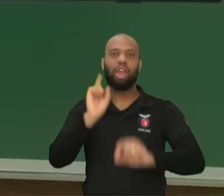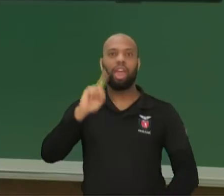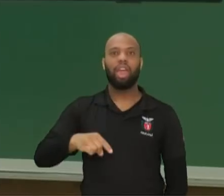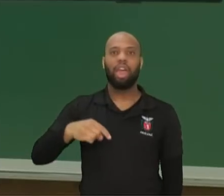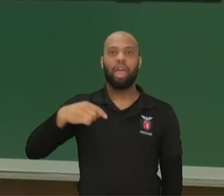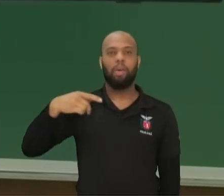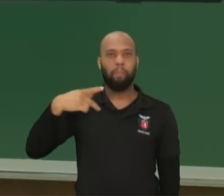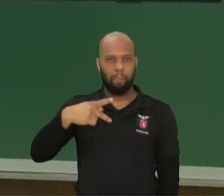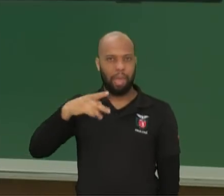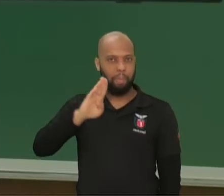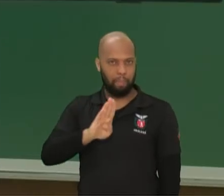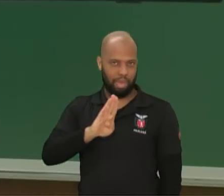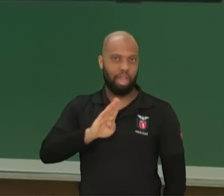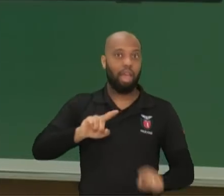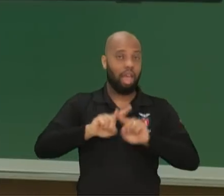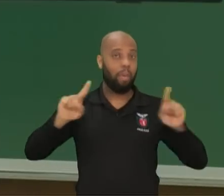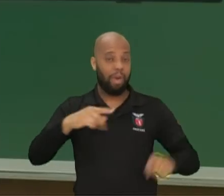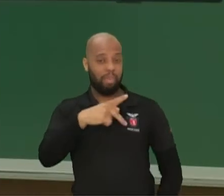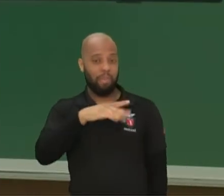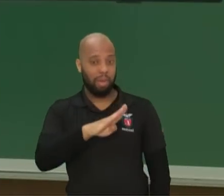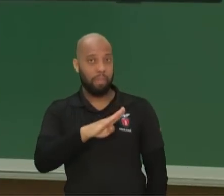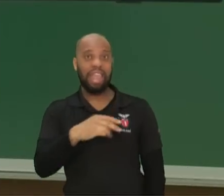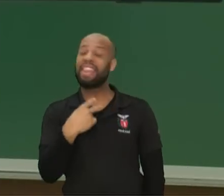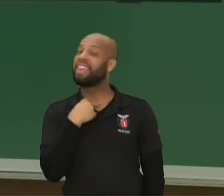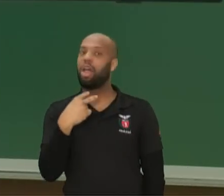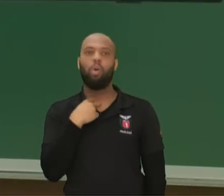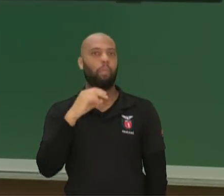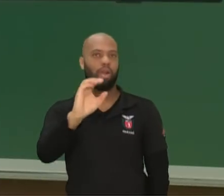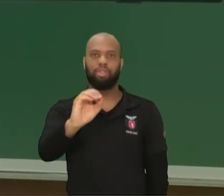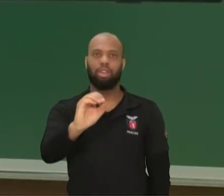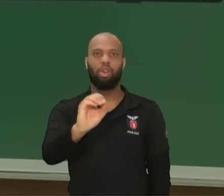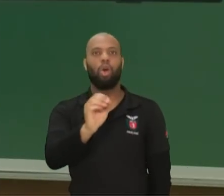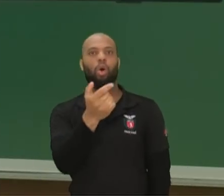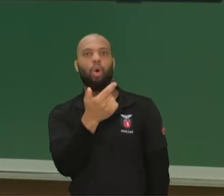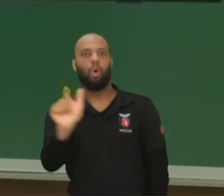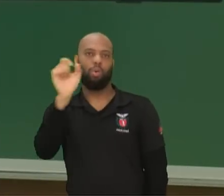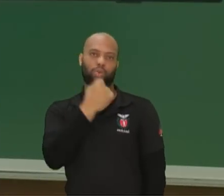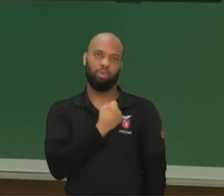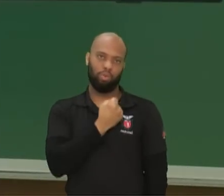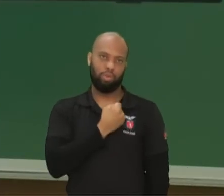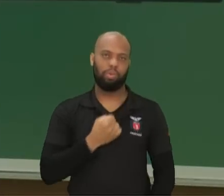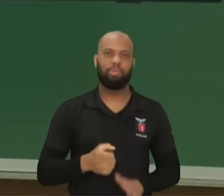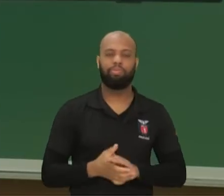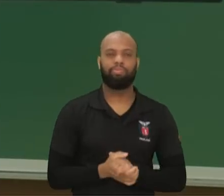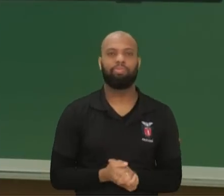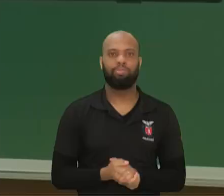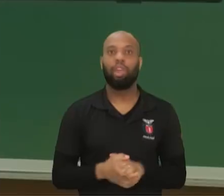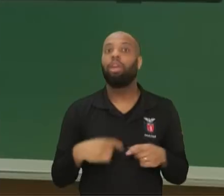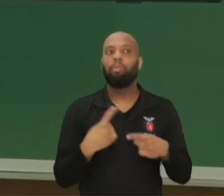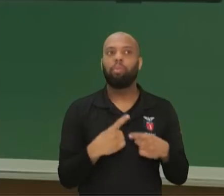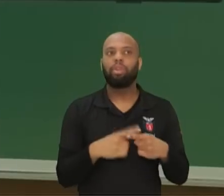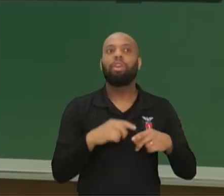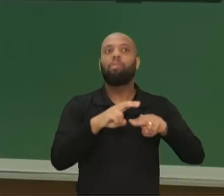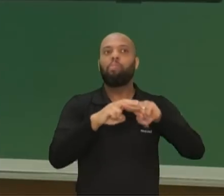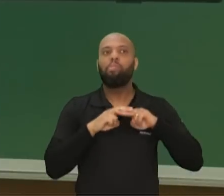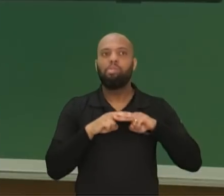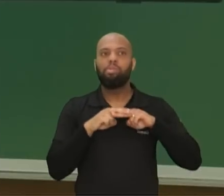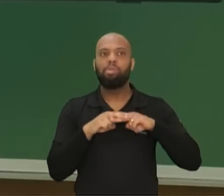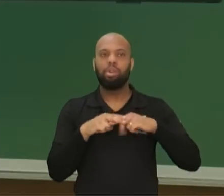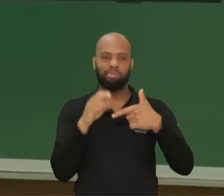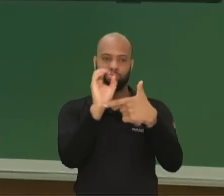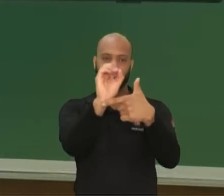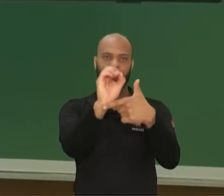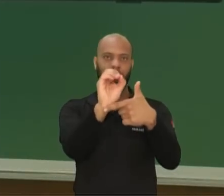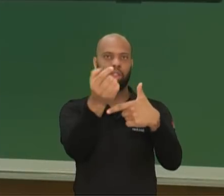ocorrer B. Lembrando que a probabilidade de ocorrer B aqui no denominador tem que ser diferente de zero, justamente por essa divisão,